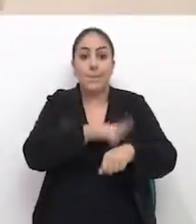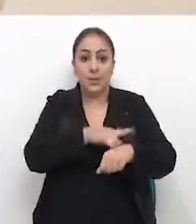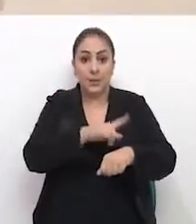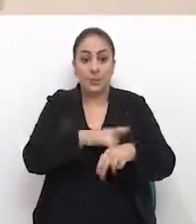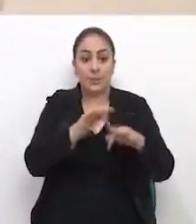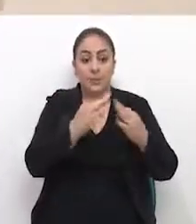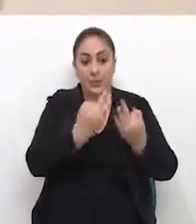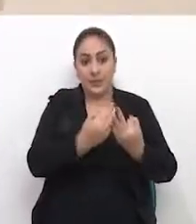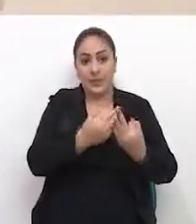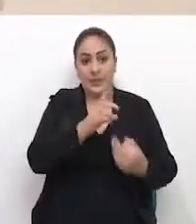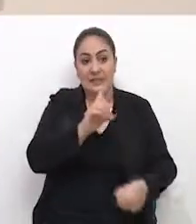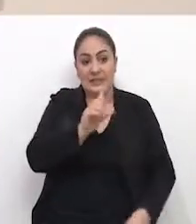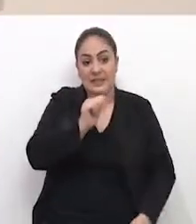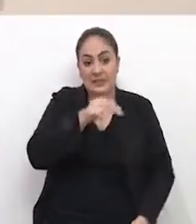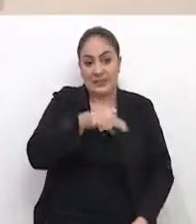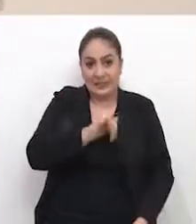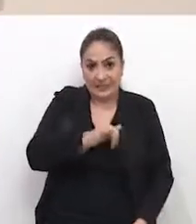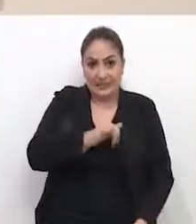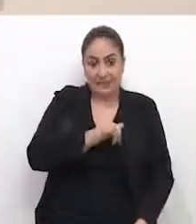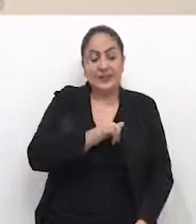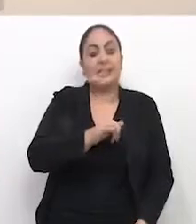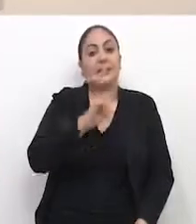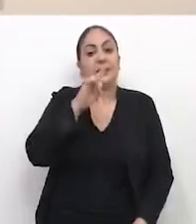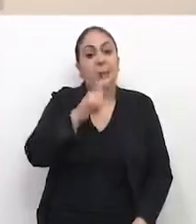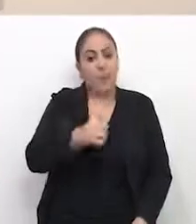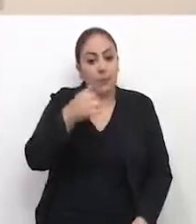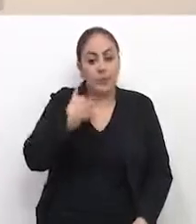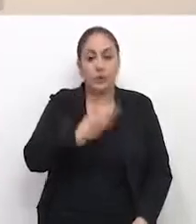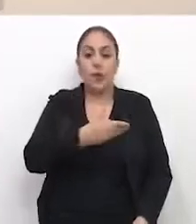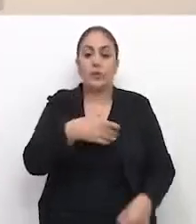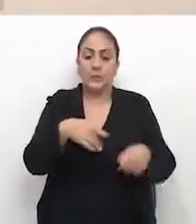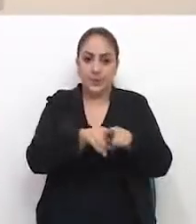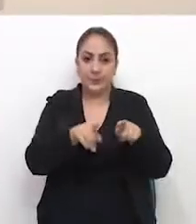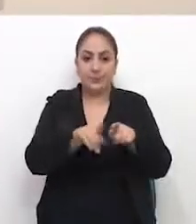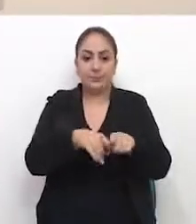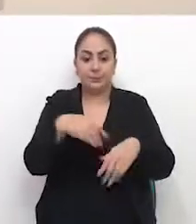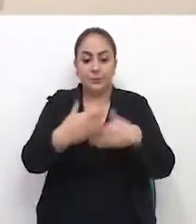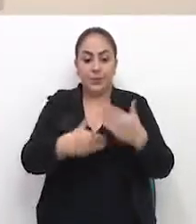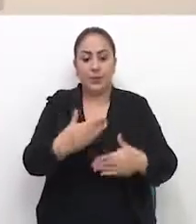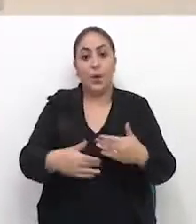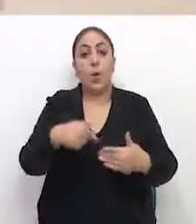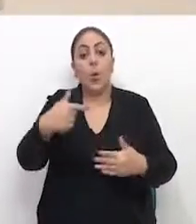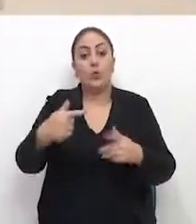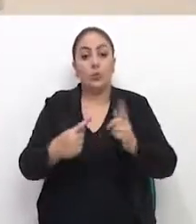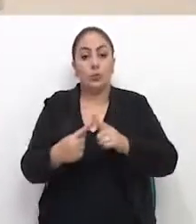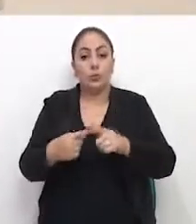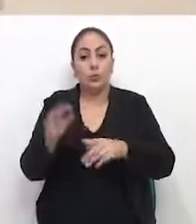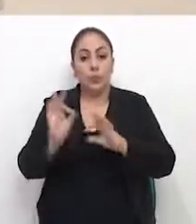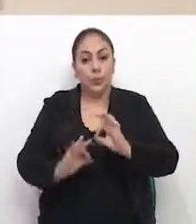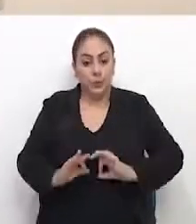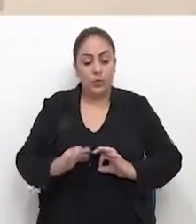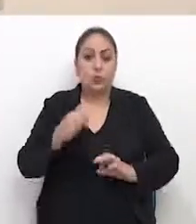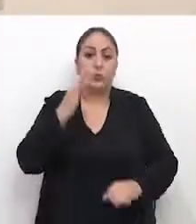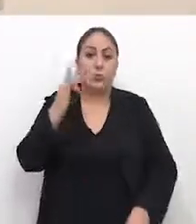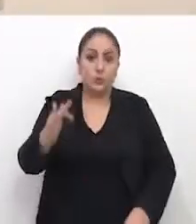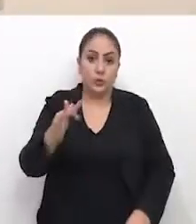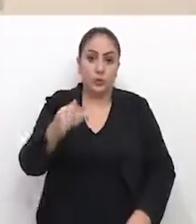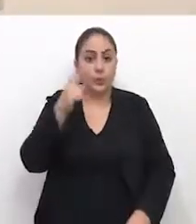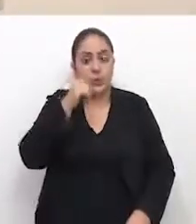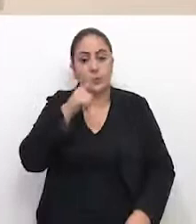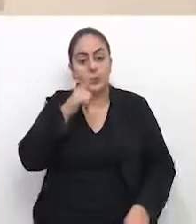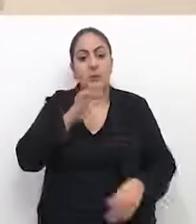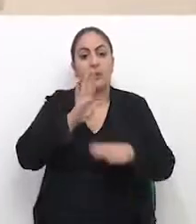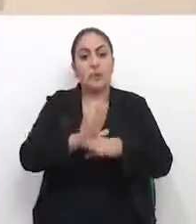um banheiro para a família da Dani, e a partir disso a gente vai também desenvolver outros projetos